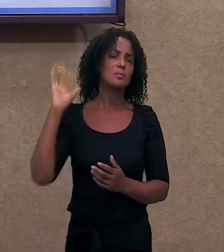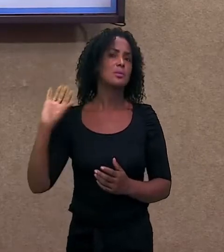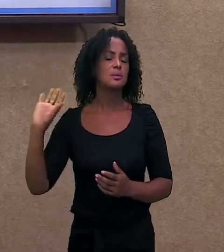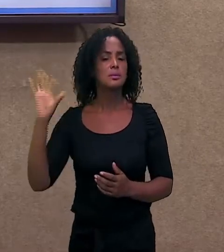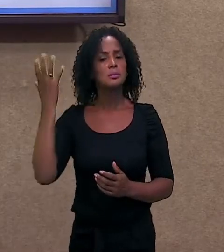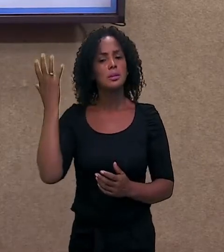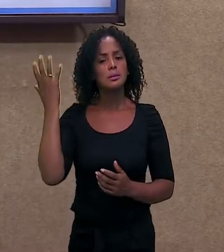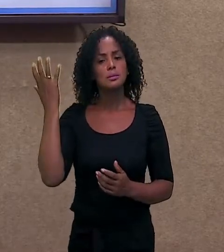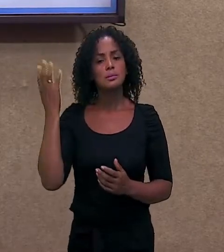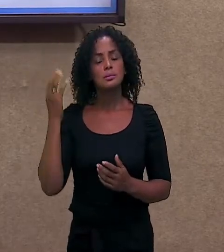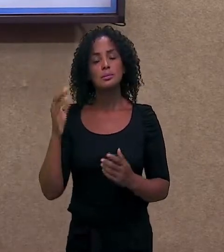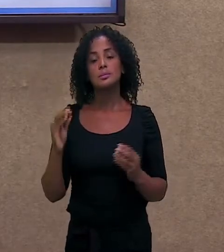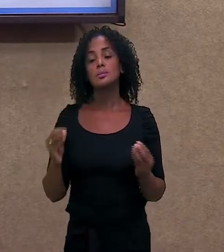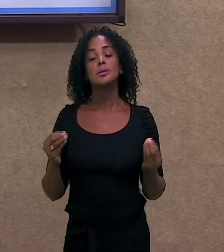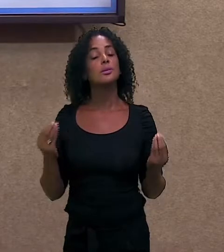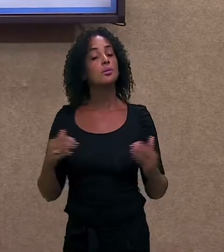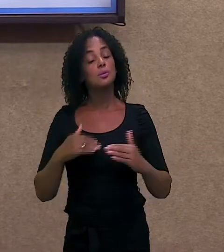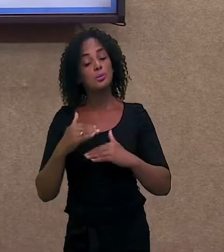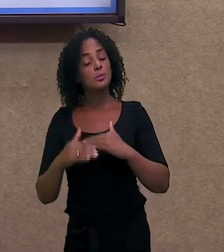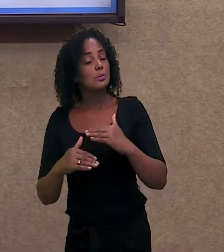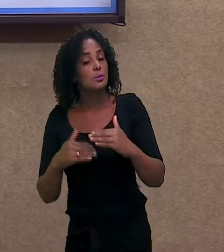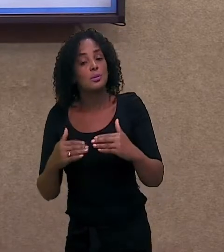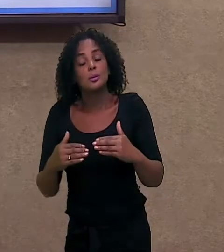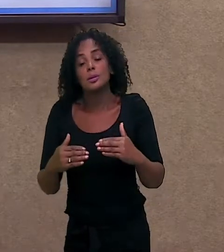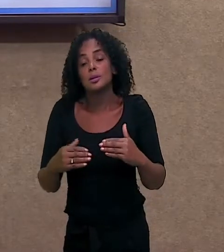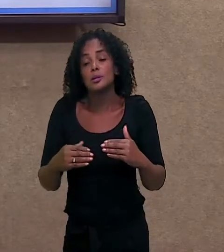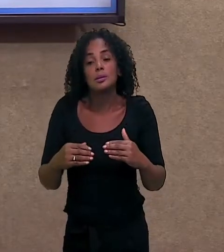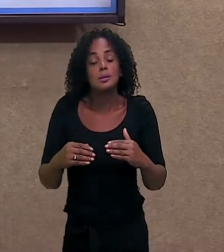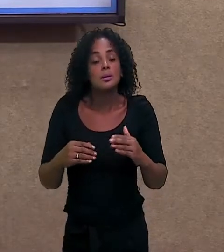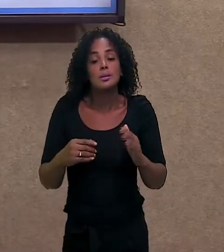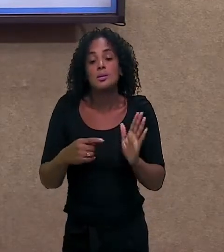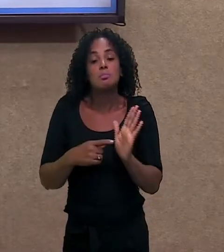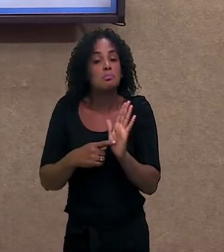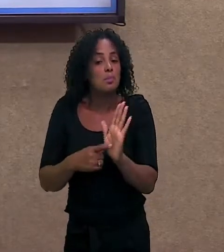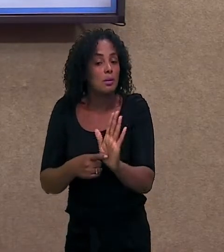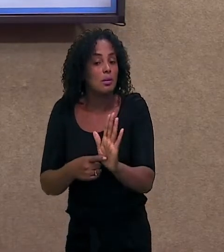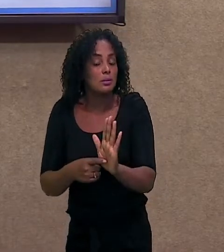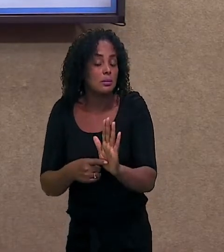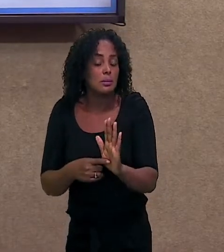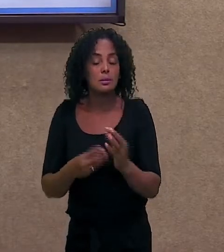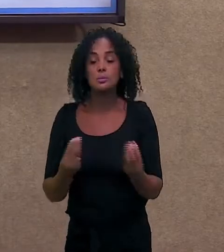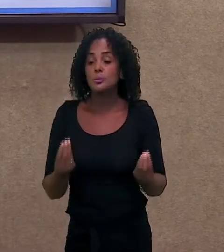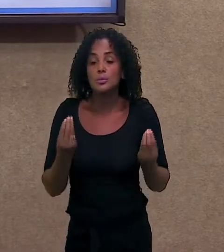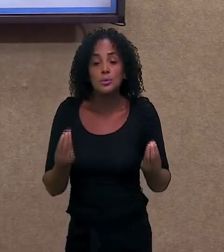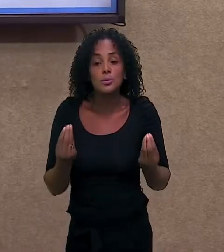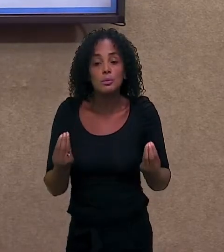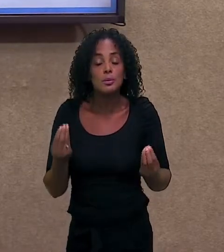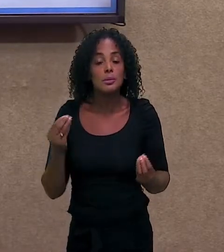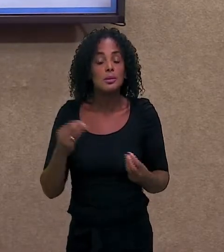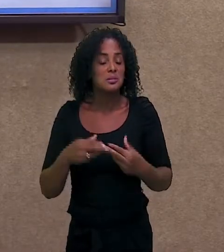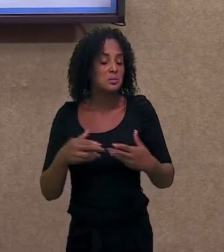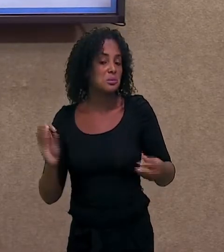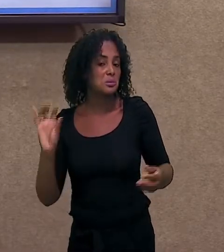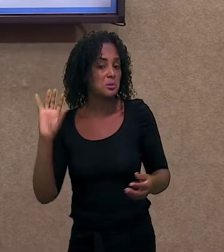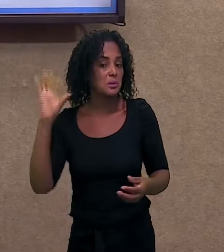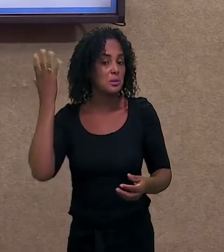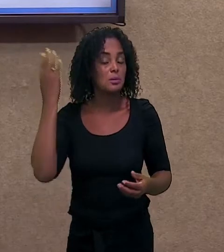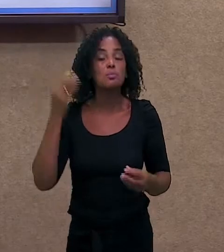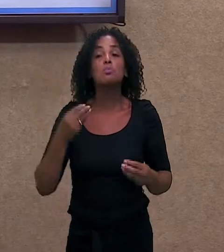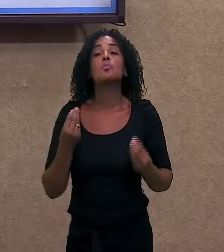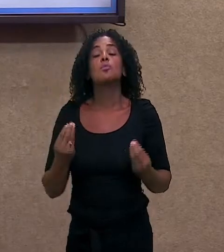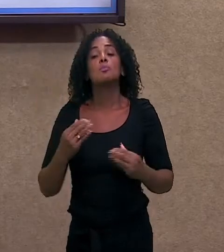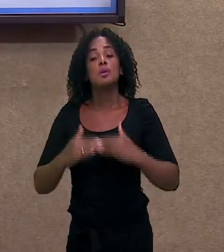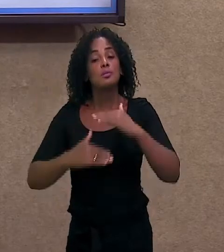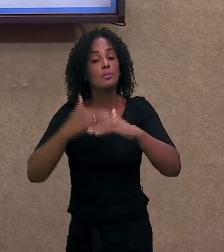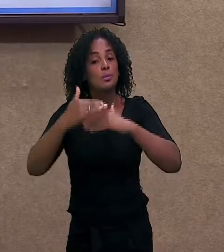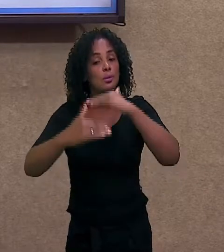acontecimentos e constrói, identifica a história e como as coisas aconteceram, como elas evoluíram. Então